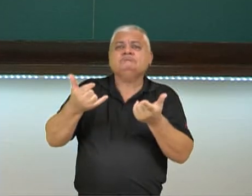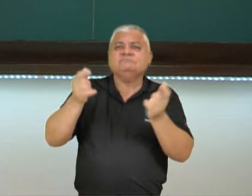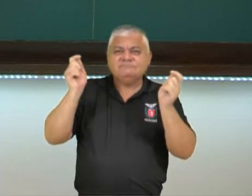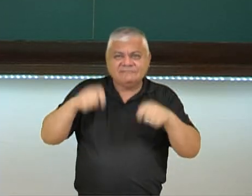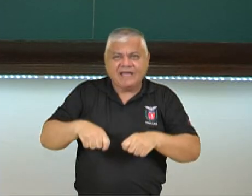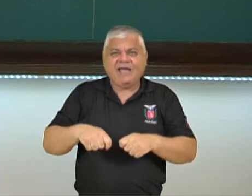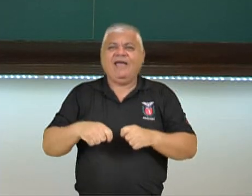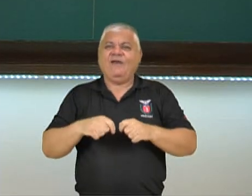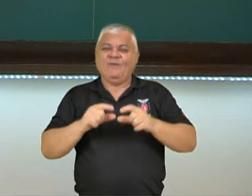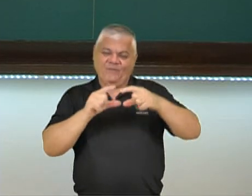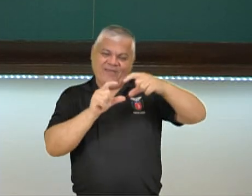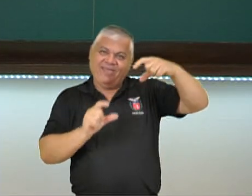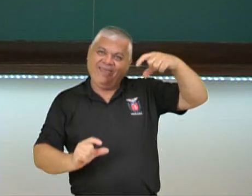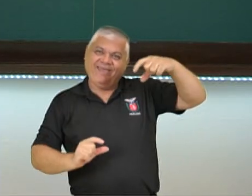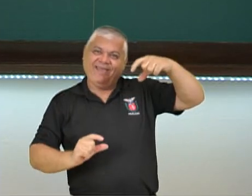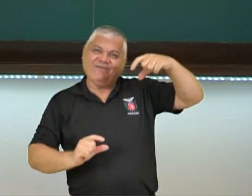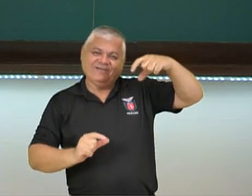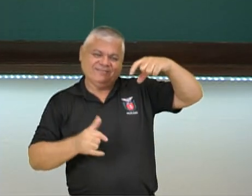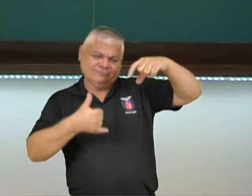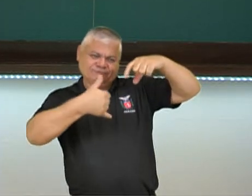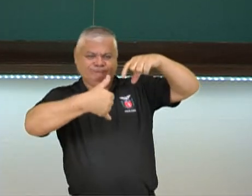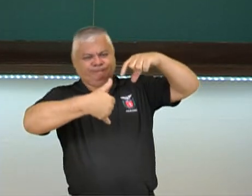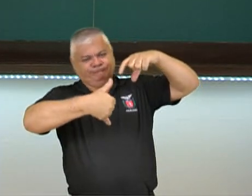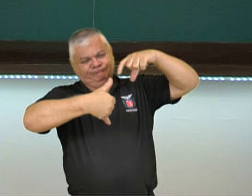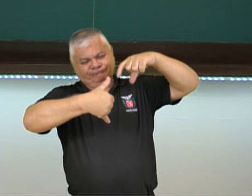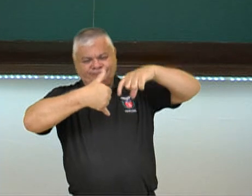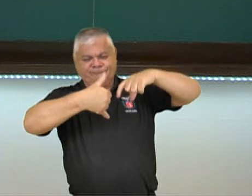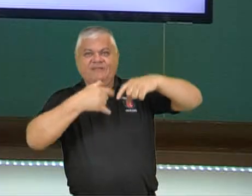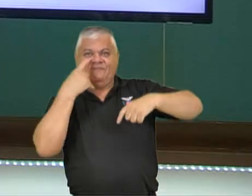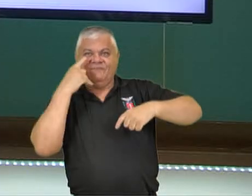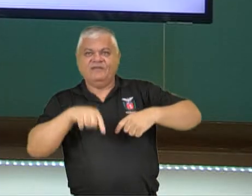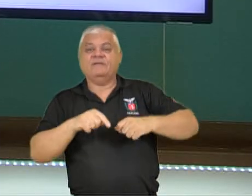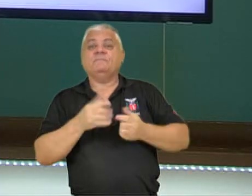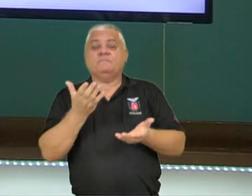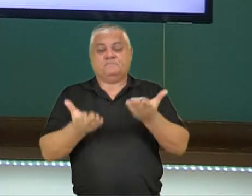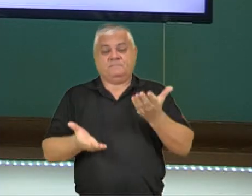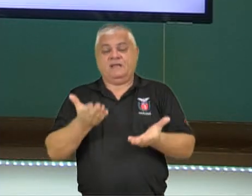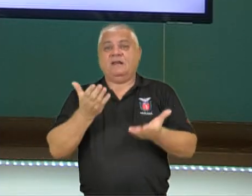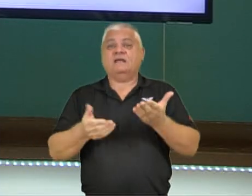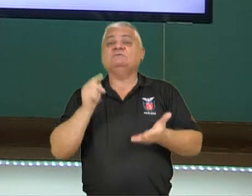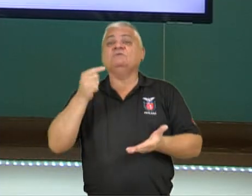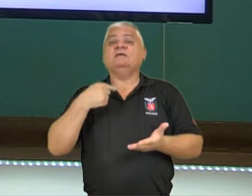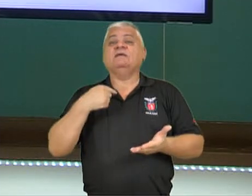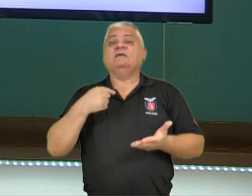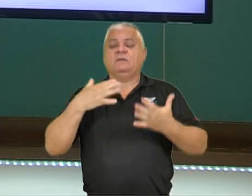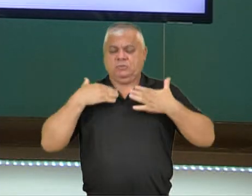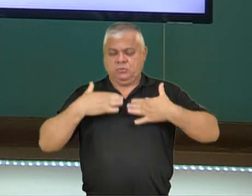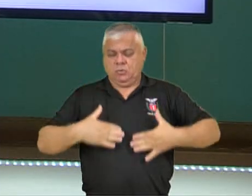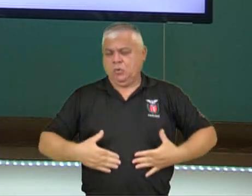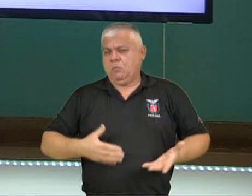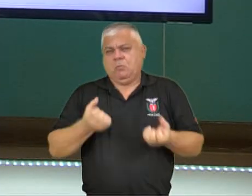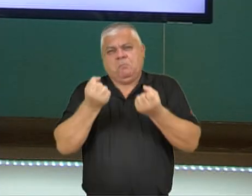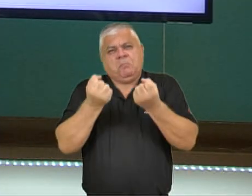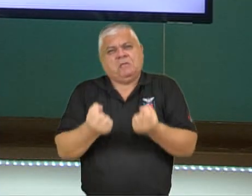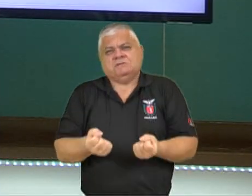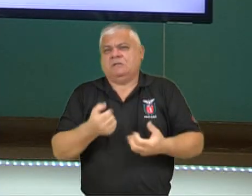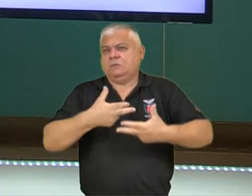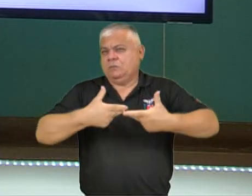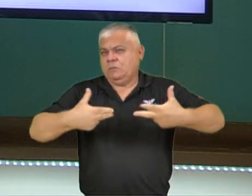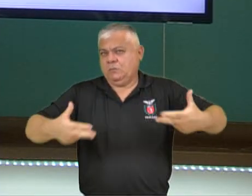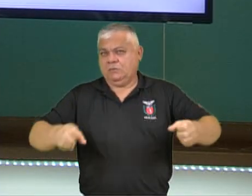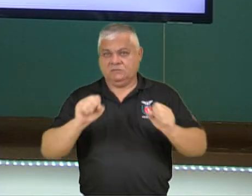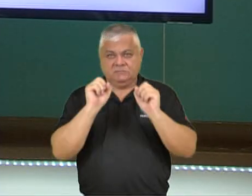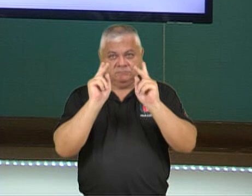régua, certo? Que é um instrumento um pouco mais versátil para isso. E uma balança, por exemplo, para medir massa de qualquer corpo. Beleza, meus